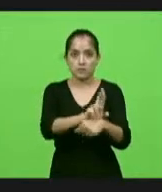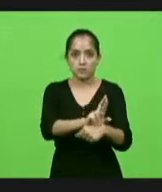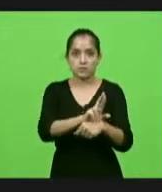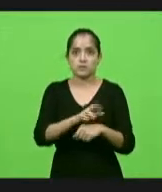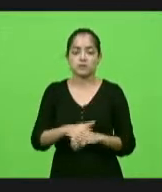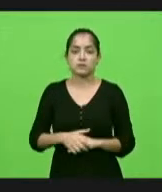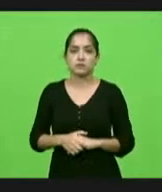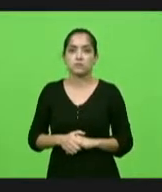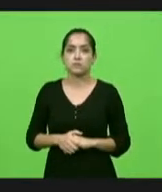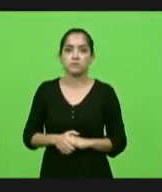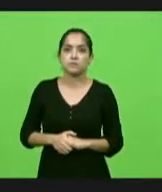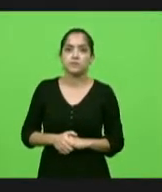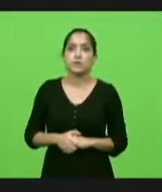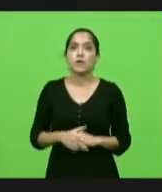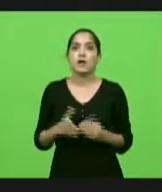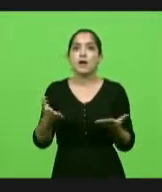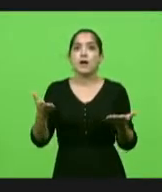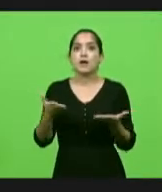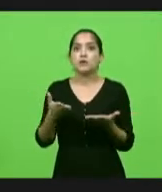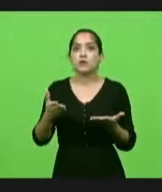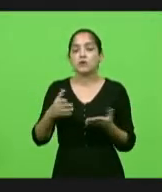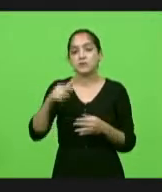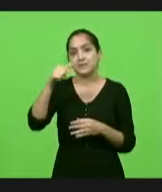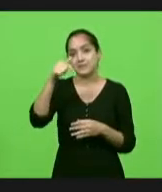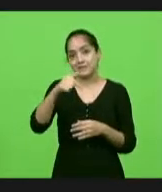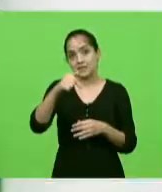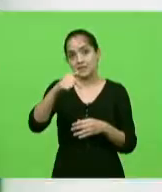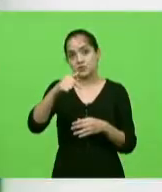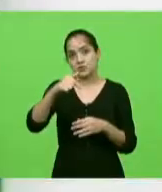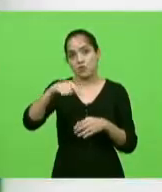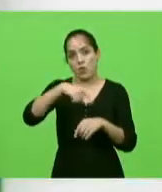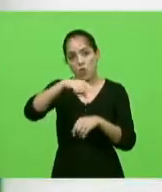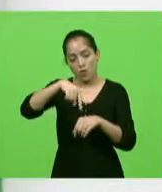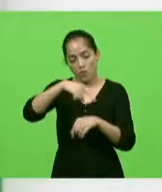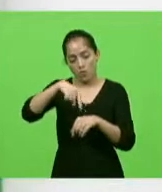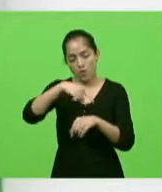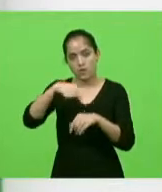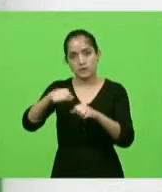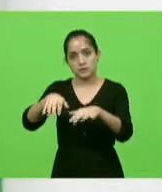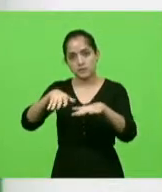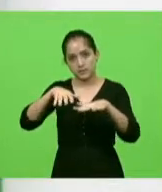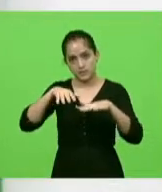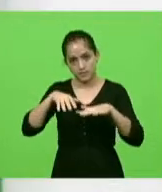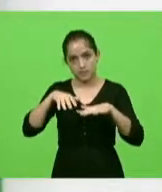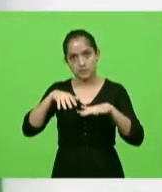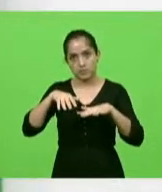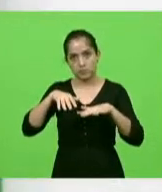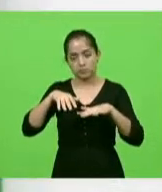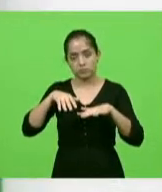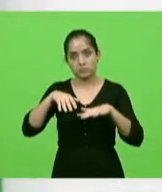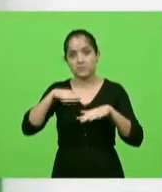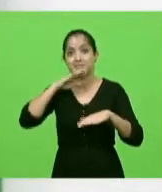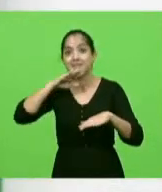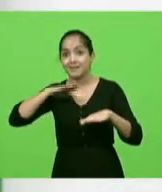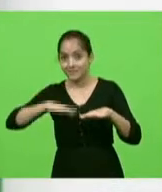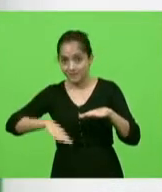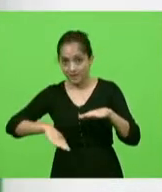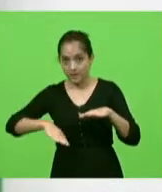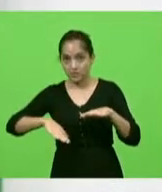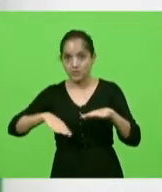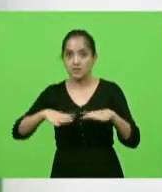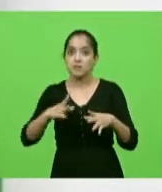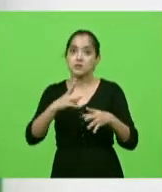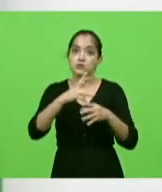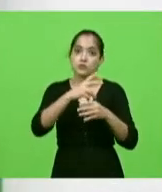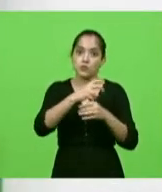representação. Nós estamos às 7 horas em sessão contínua, né, na parte da tarde, somando